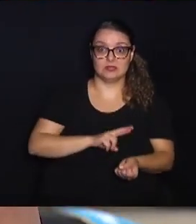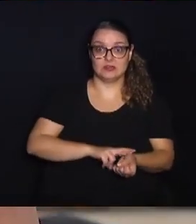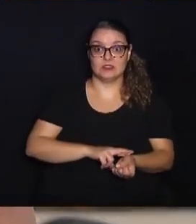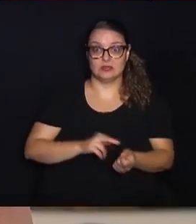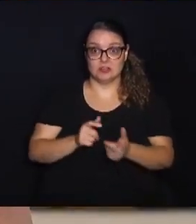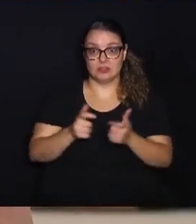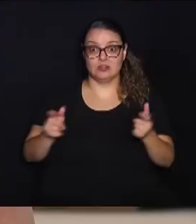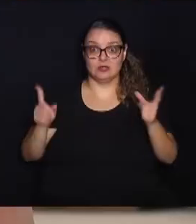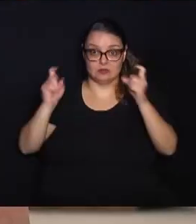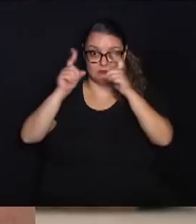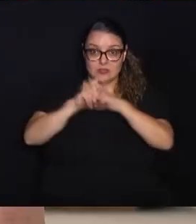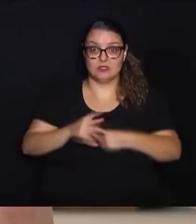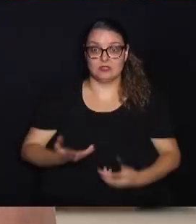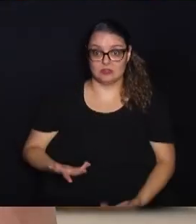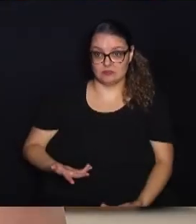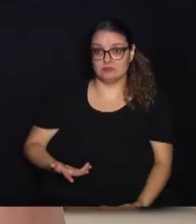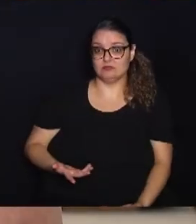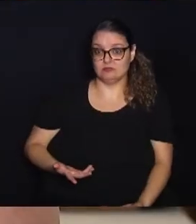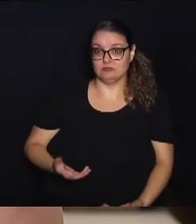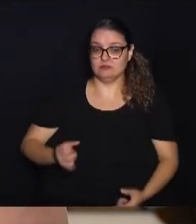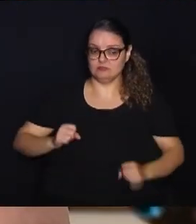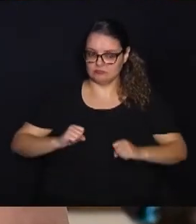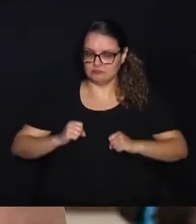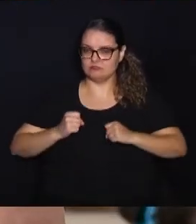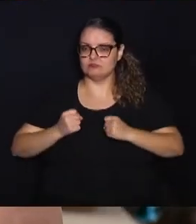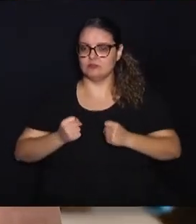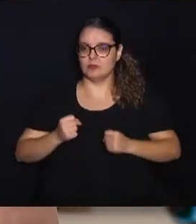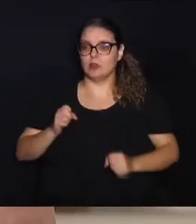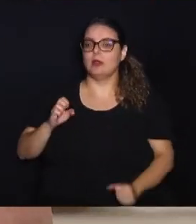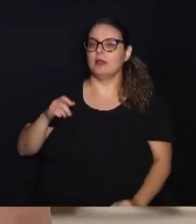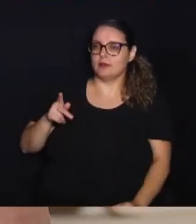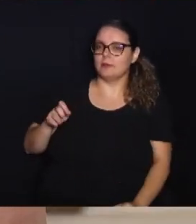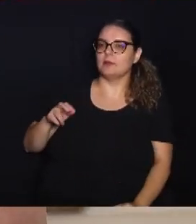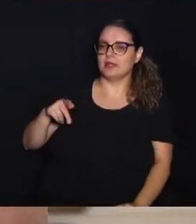como você se sente? Muito feliz, muito feliz. É